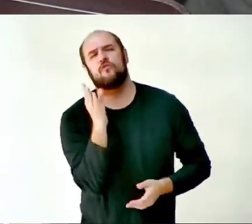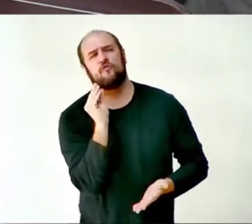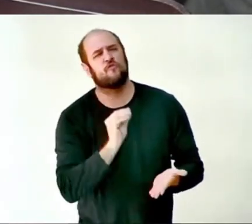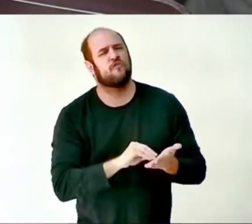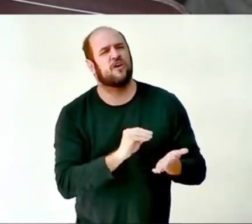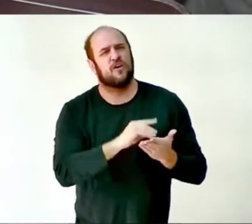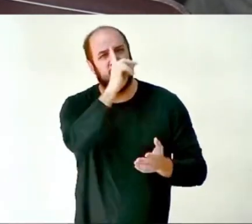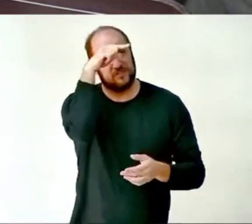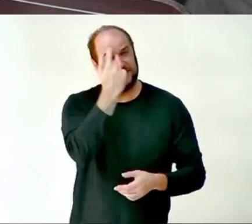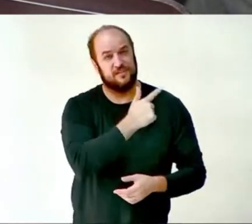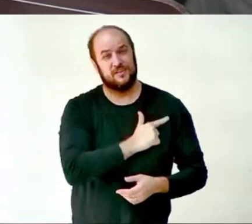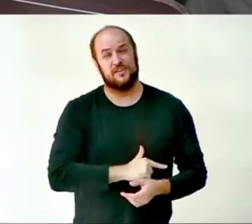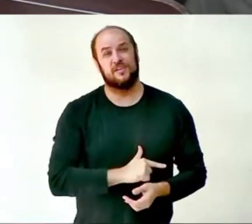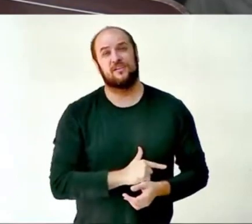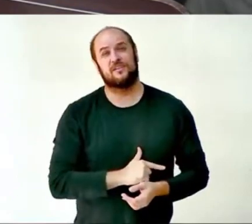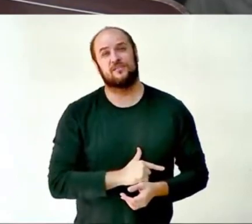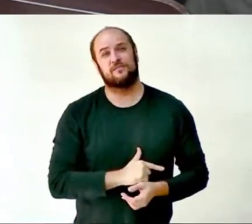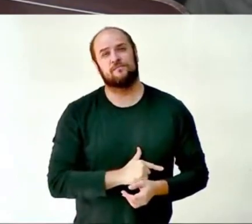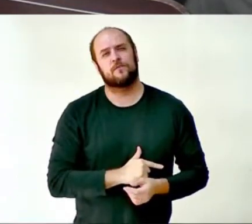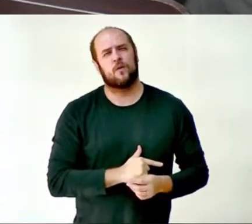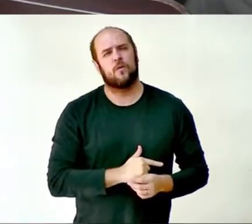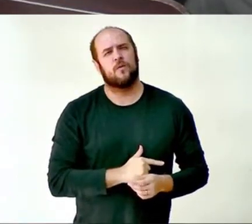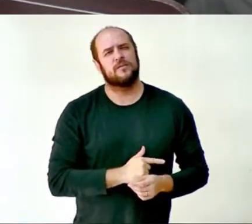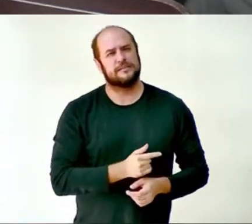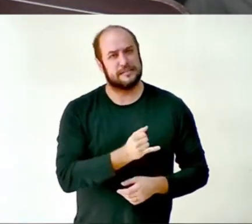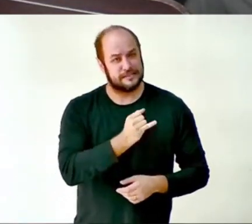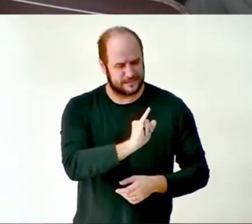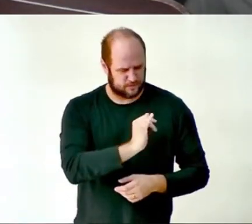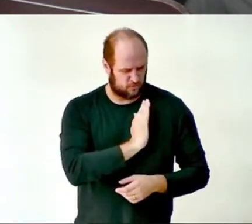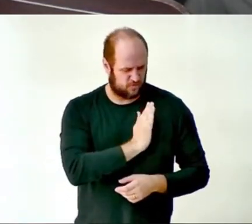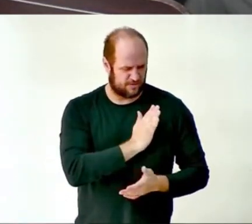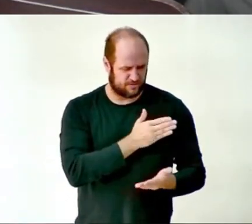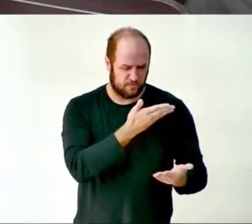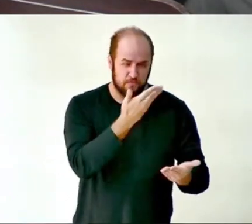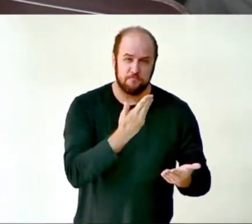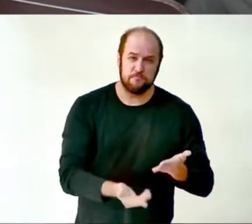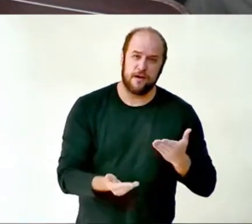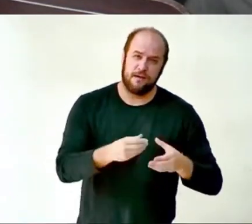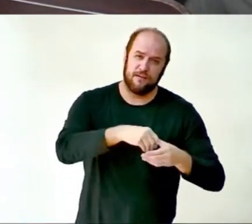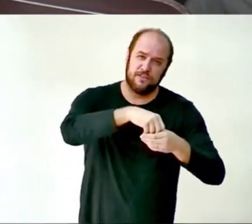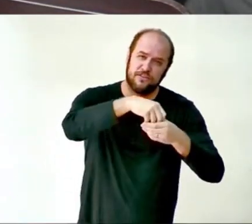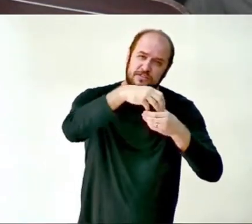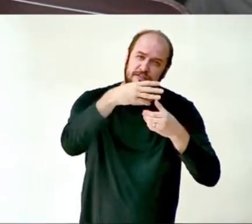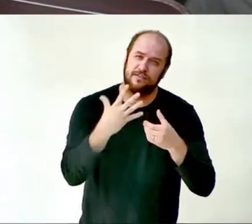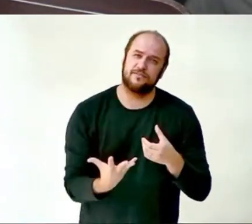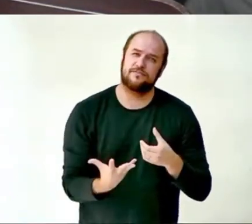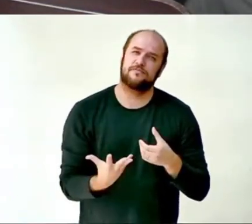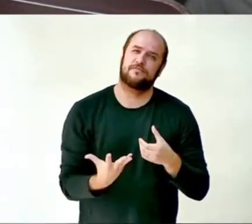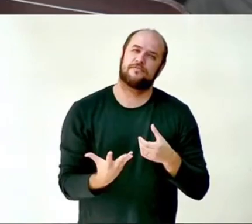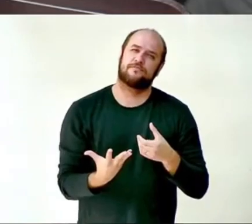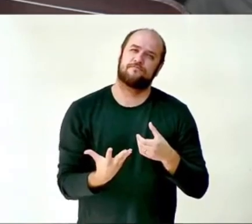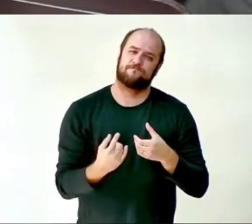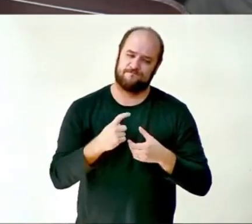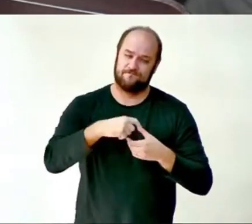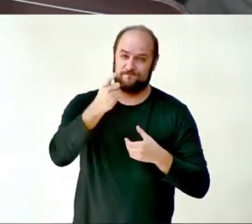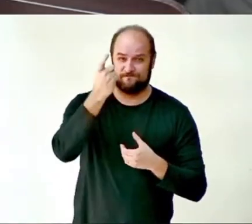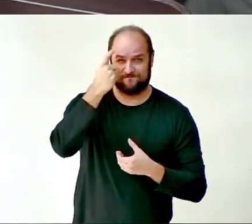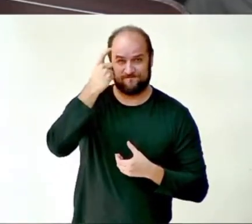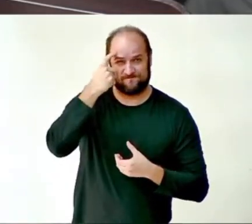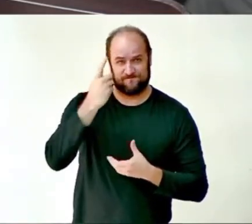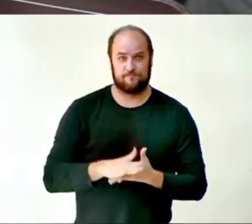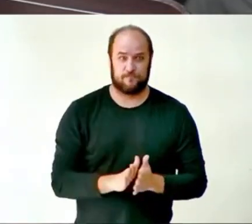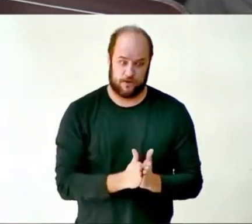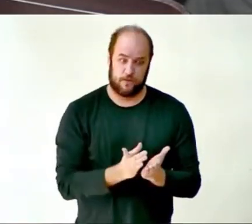santificado para o Senhor? Quando ele perde uma das essências do coração cristão: sobriedade. Está